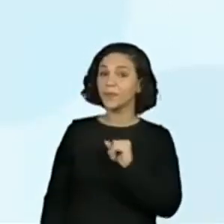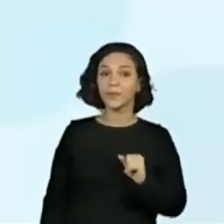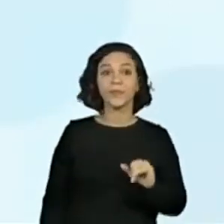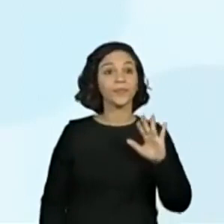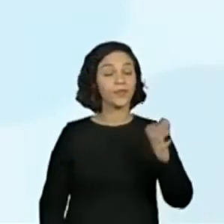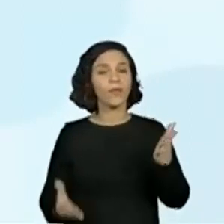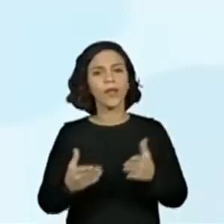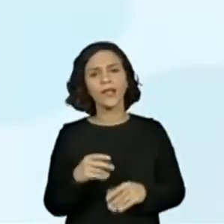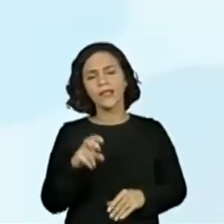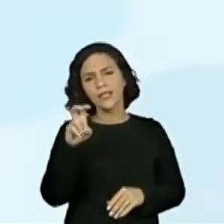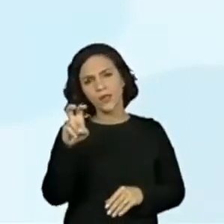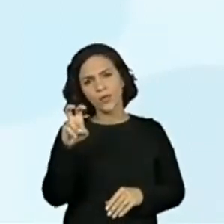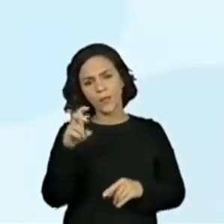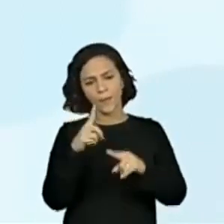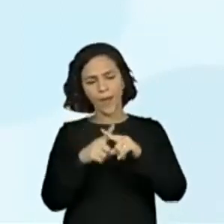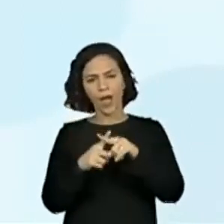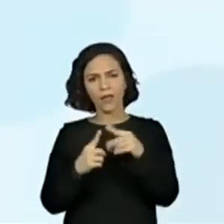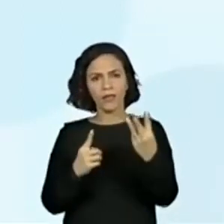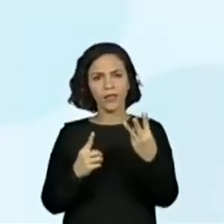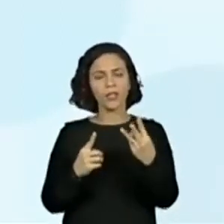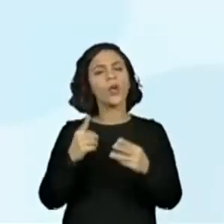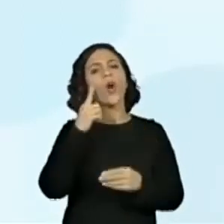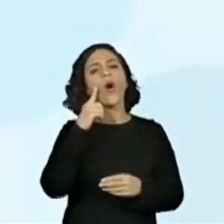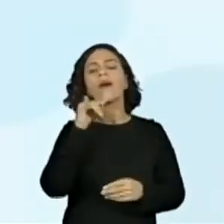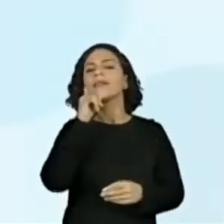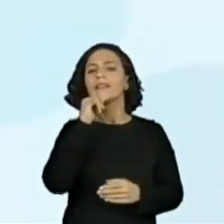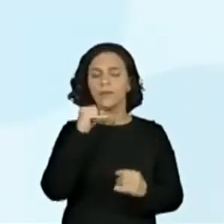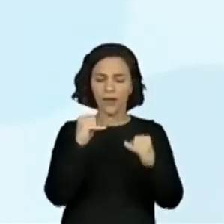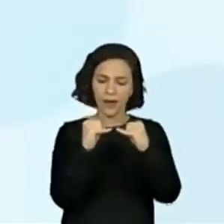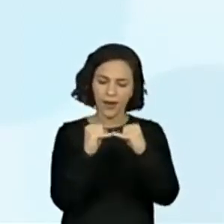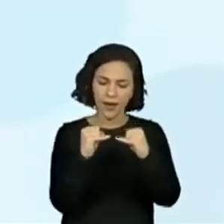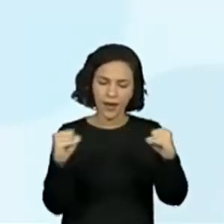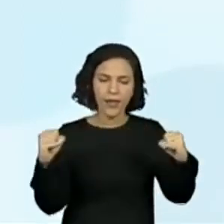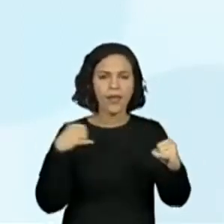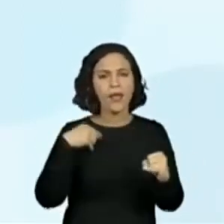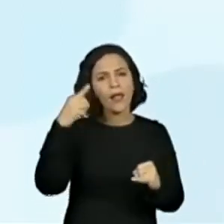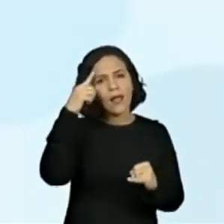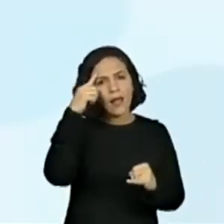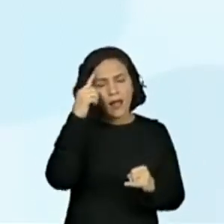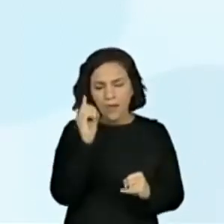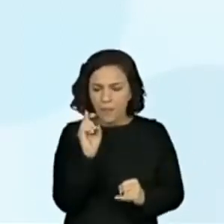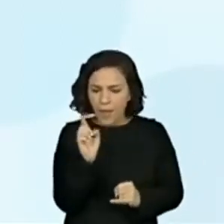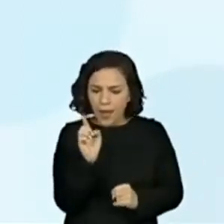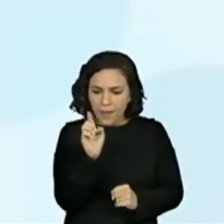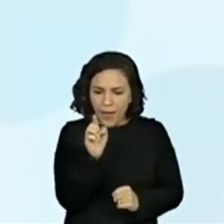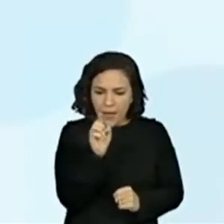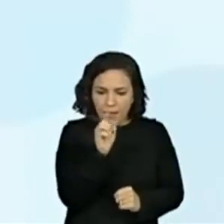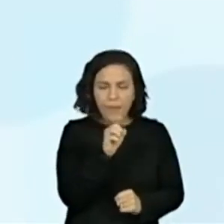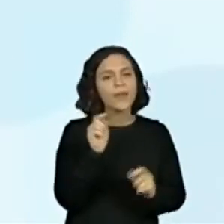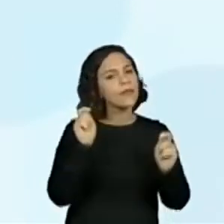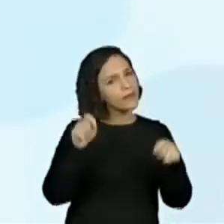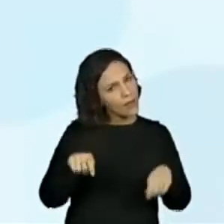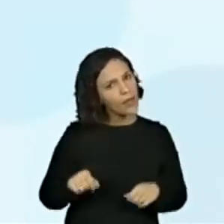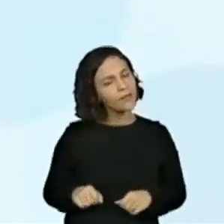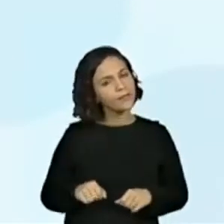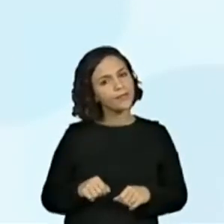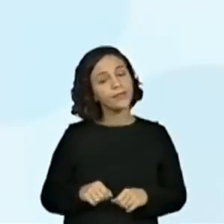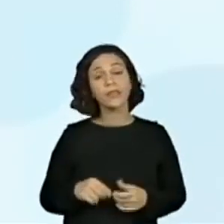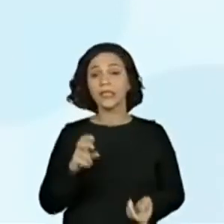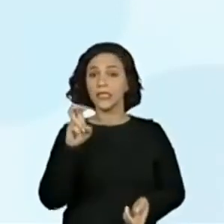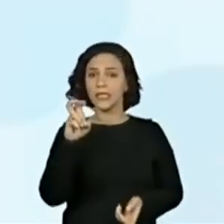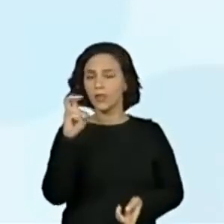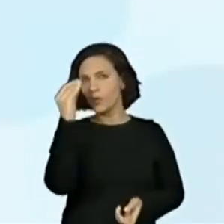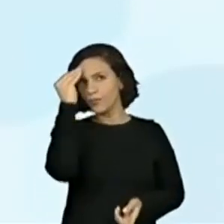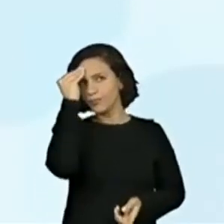Essa é fácil. Pode ir contando, imaginando a reta numérica, né? Isso mesmo. Outra estratégia. Isso. Eu tenho 5, conto